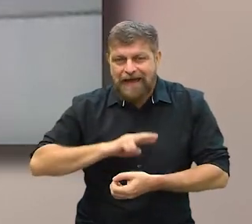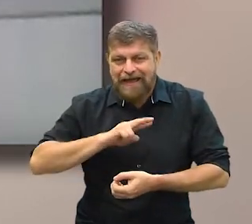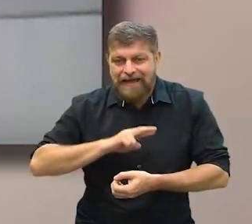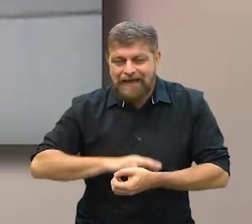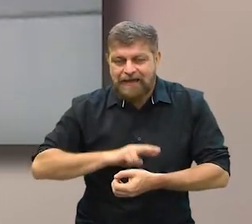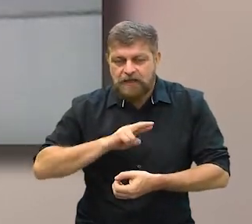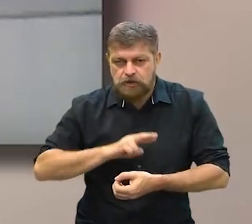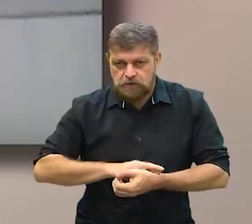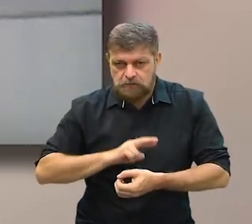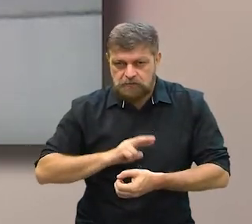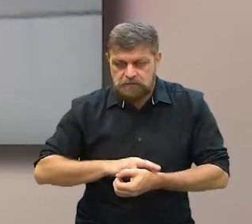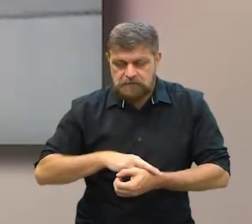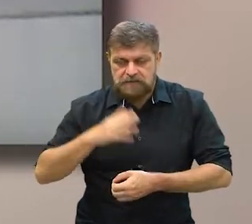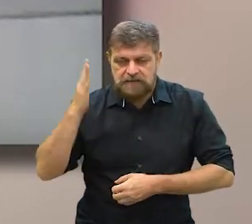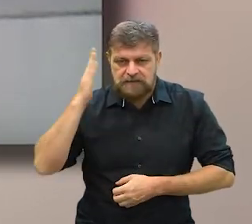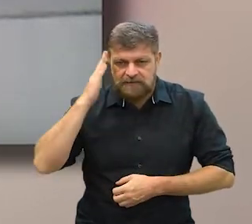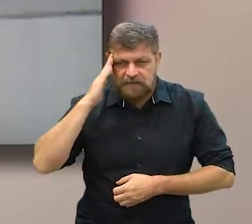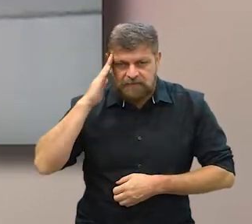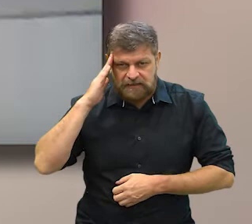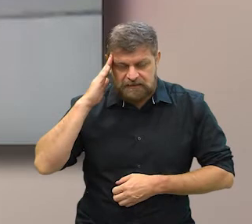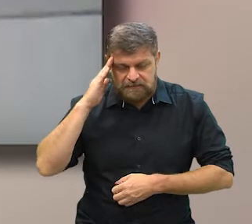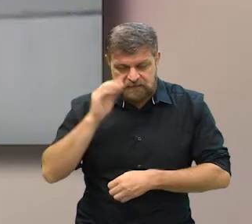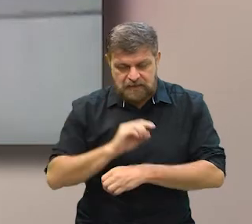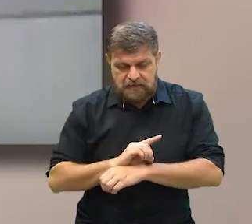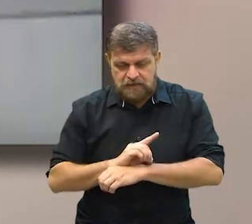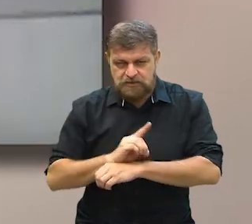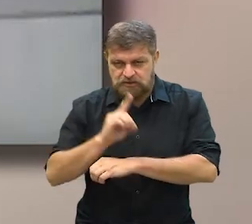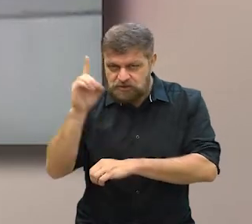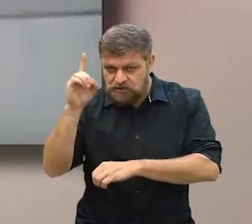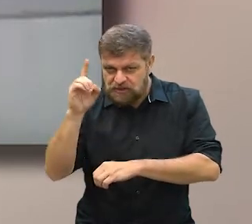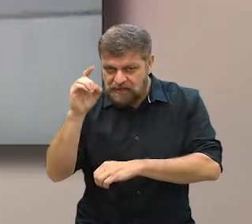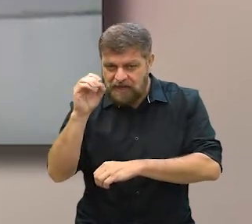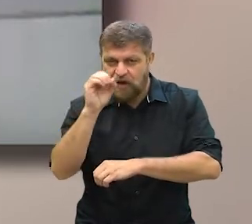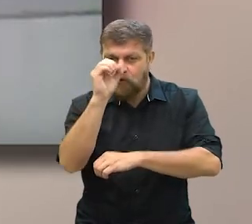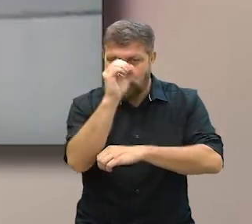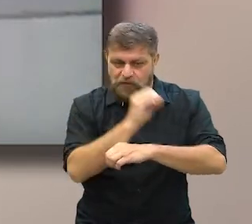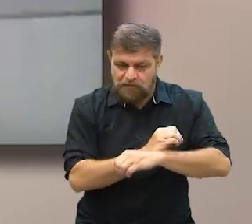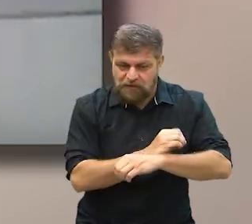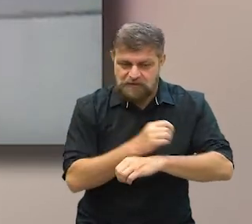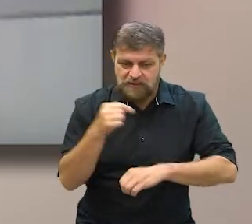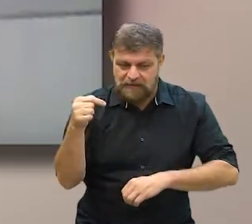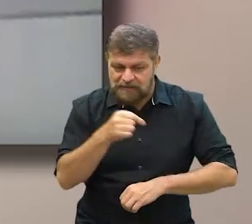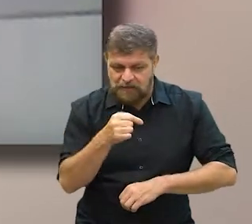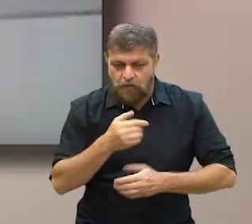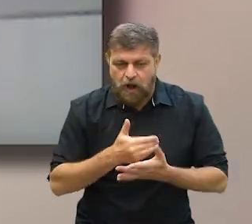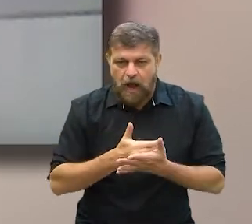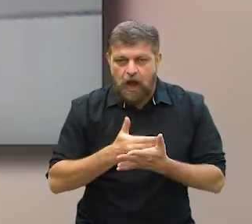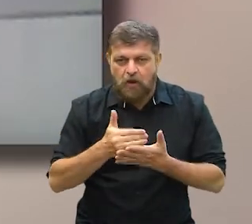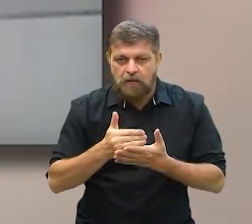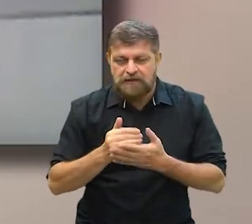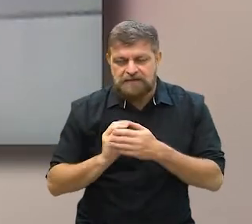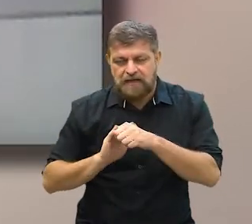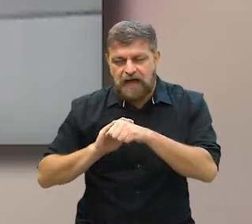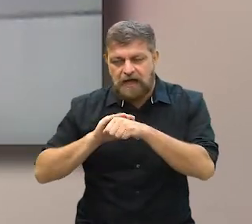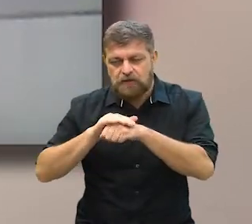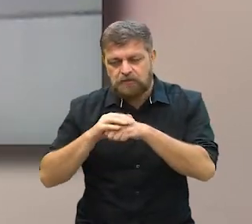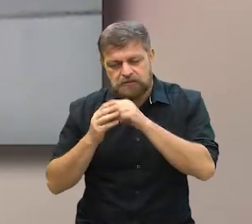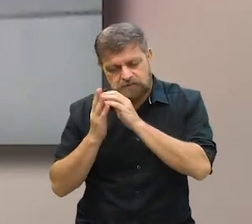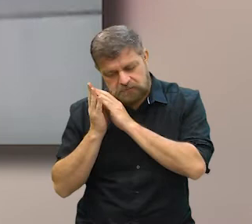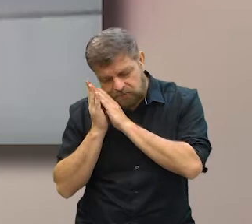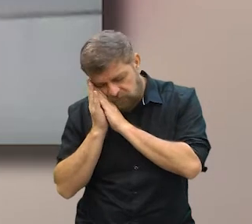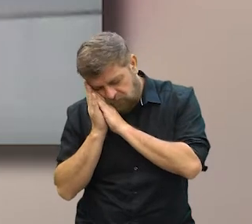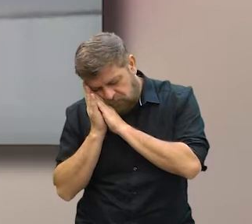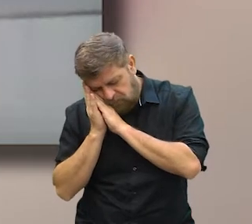a se estabelecer o ritmo. A mãe começa a perceber que o bebê dorme mais de noite, né? Que